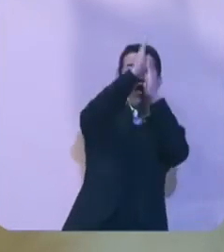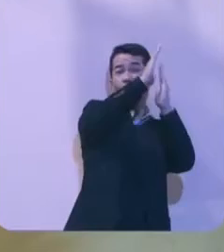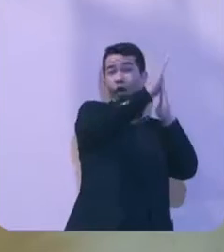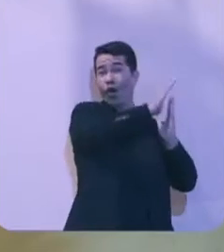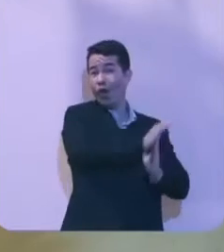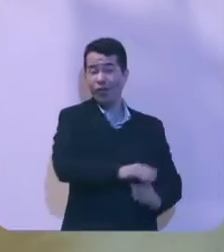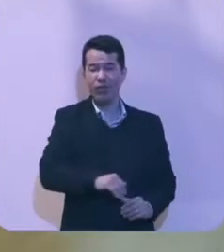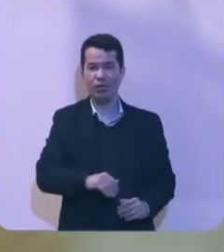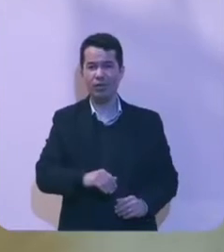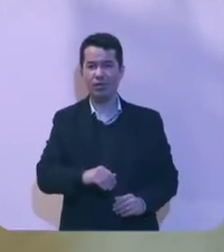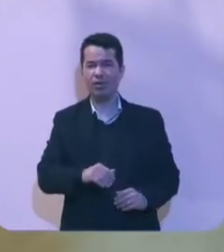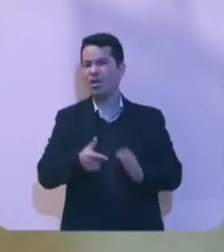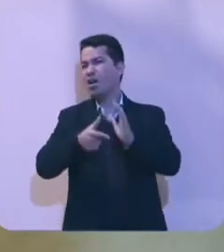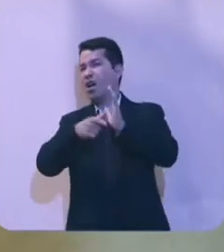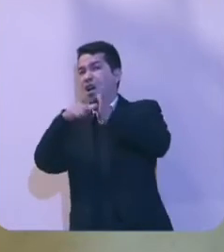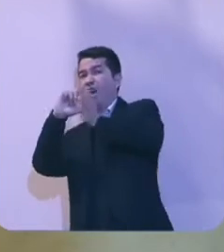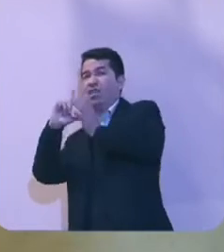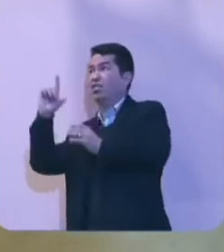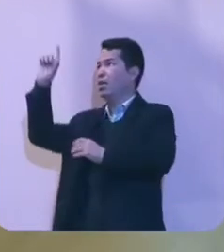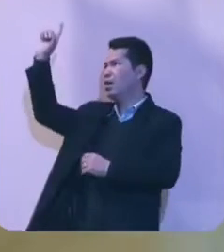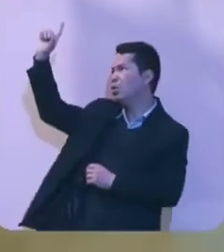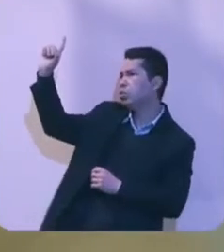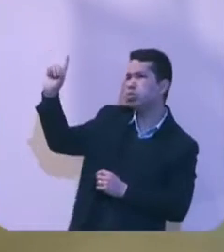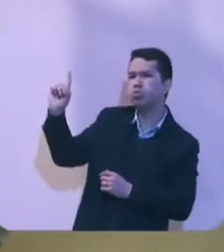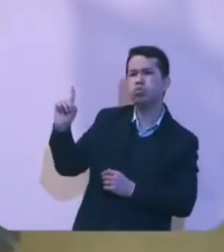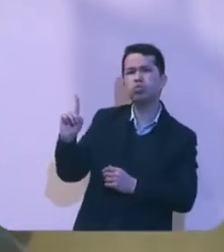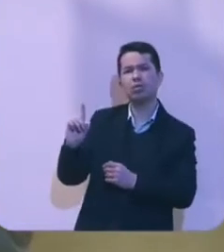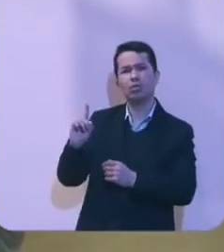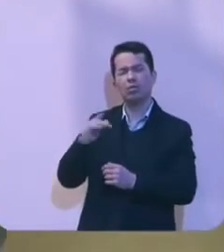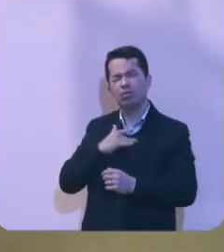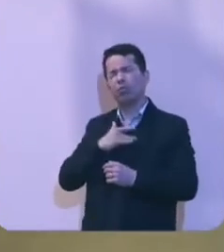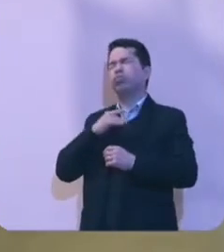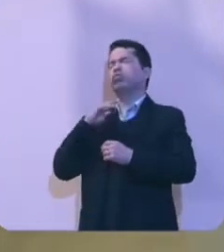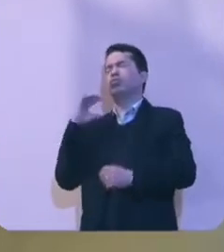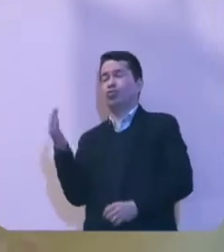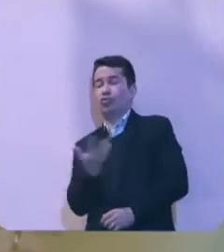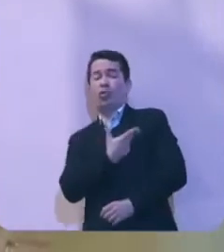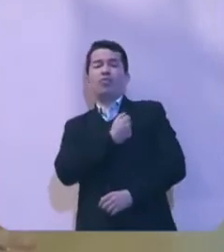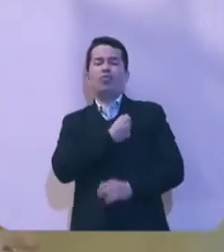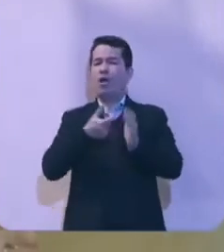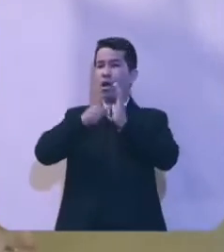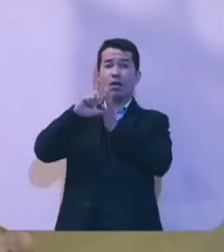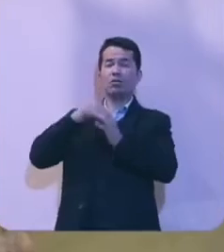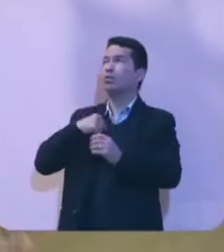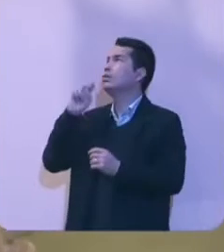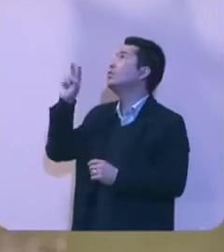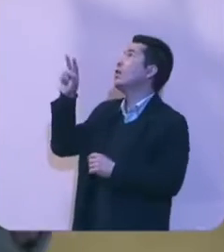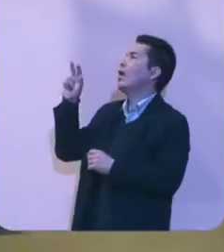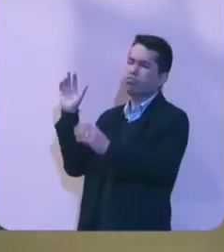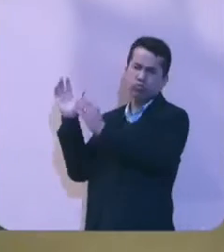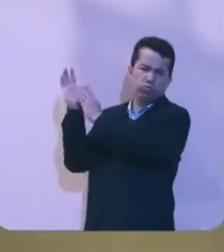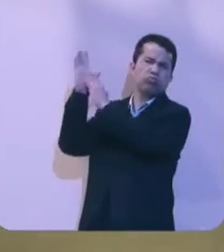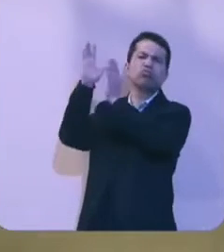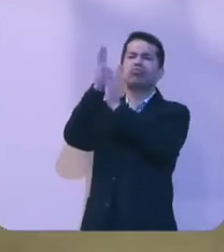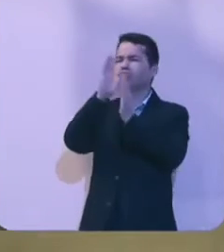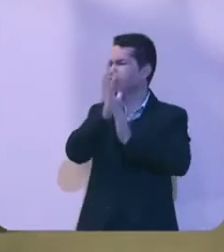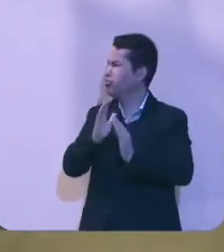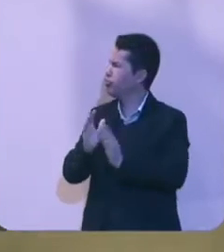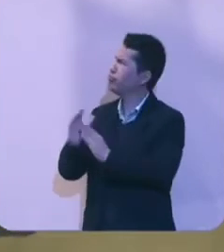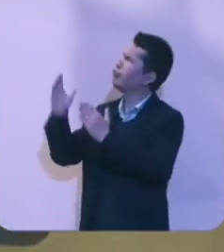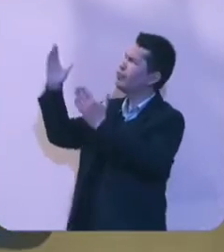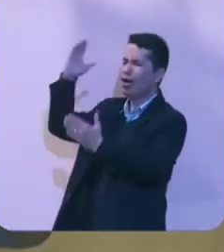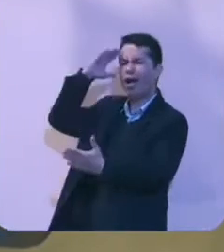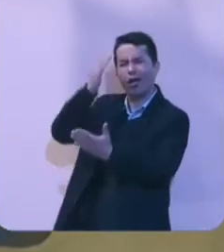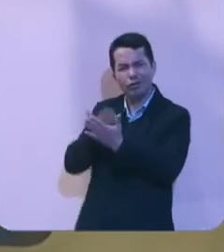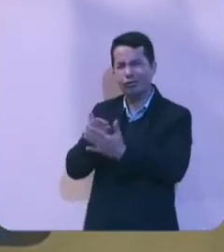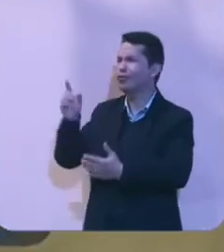as manifestações da sua salvação em nós. A gente louva porque sabe em quem